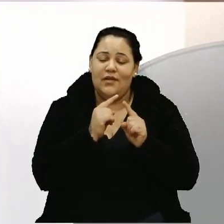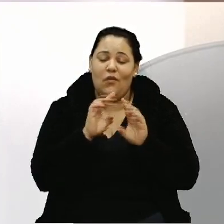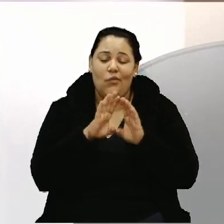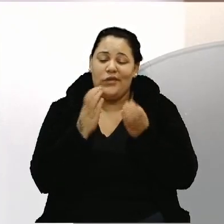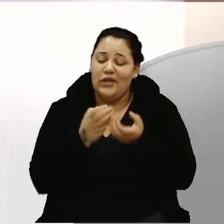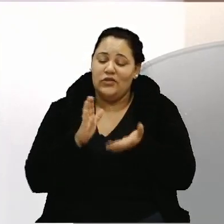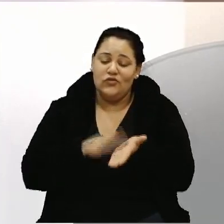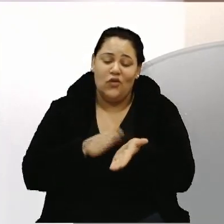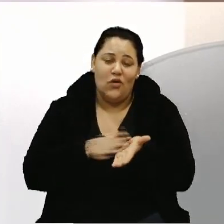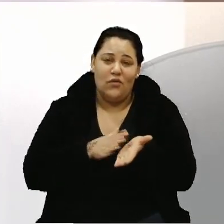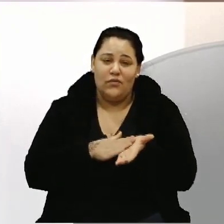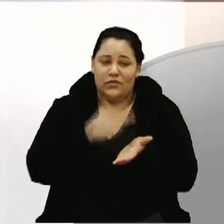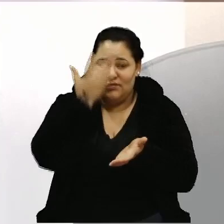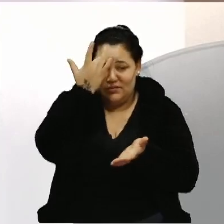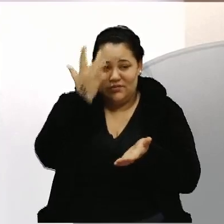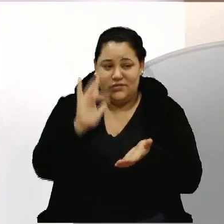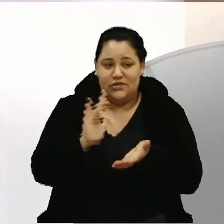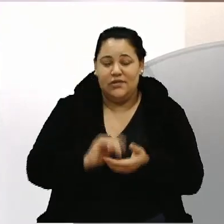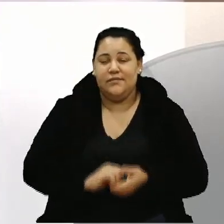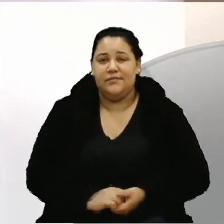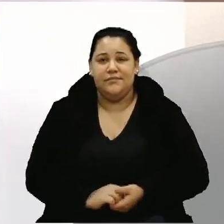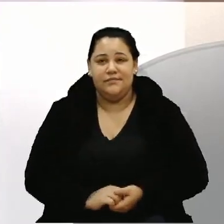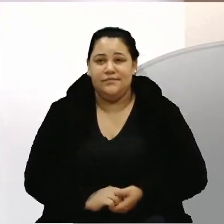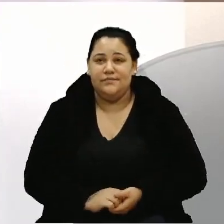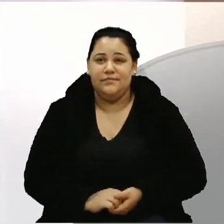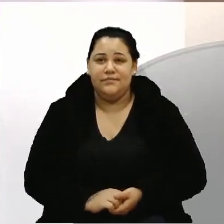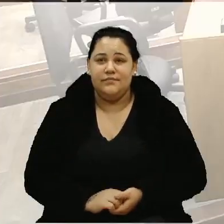Então, seu a parte, Rafael.